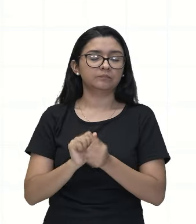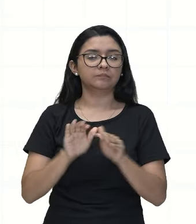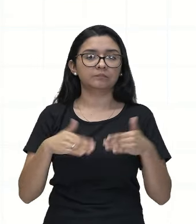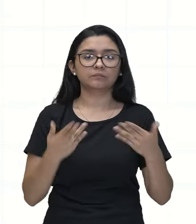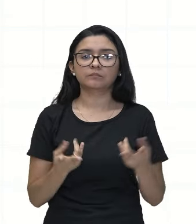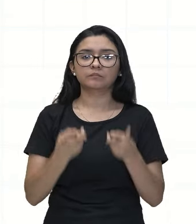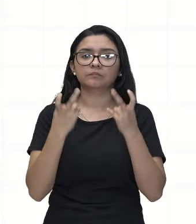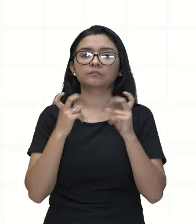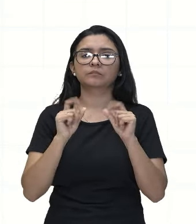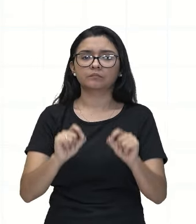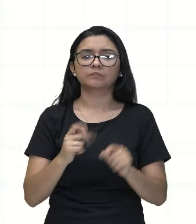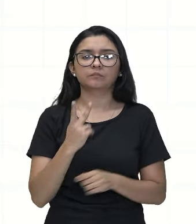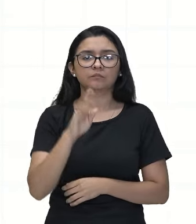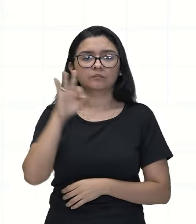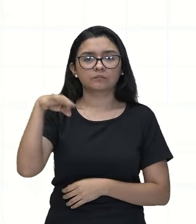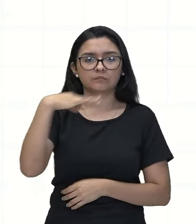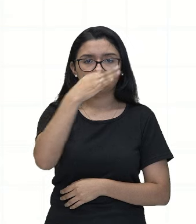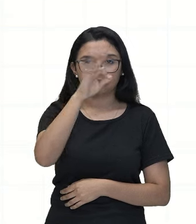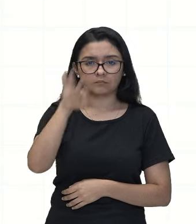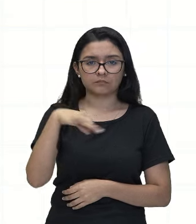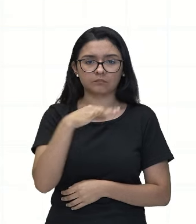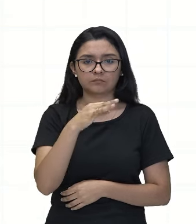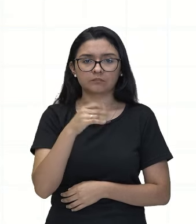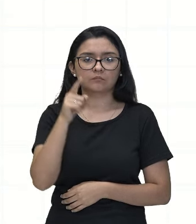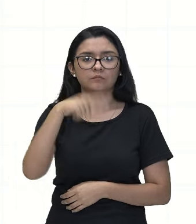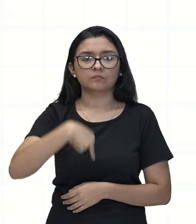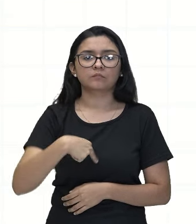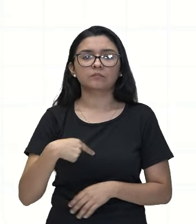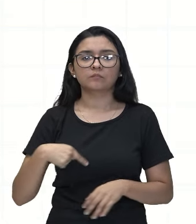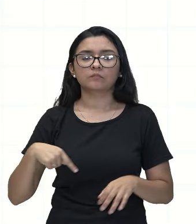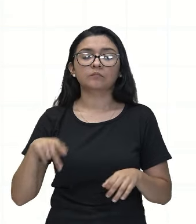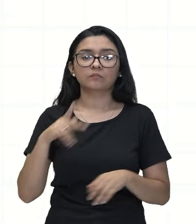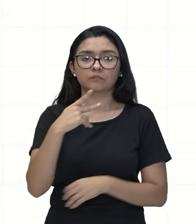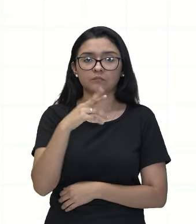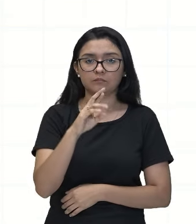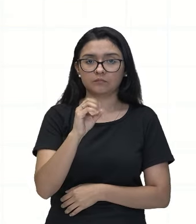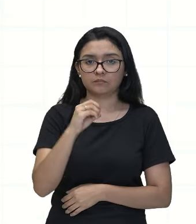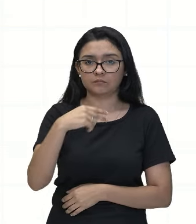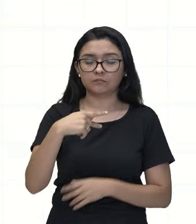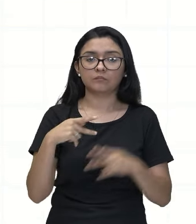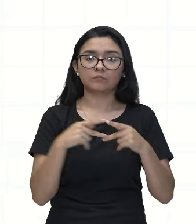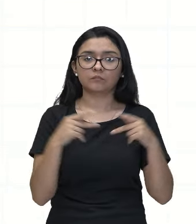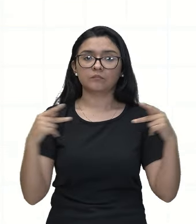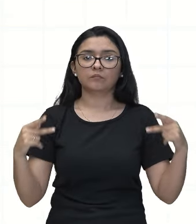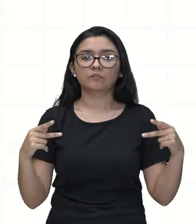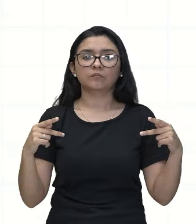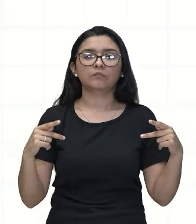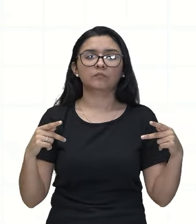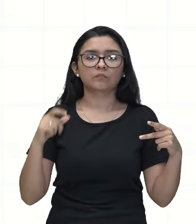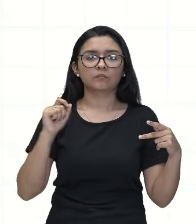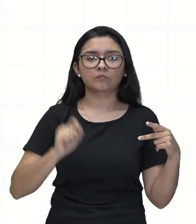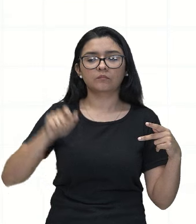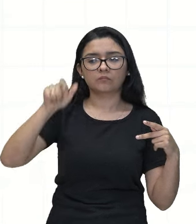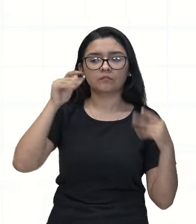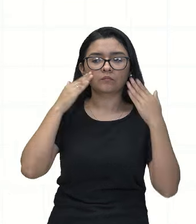sua santidade é um pronome de tratamento usado para para quem Para o Papa